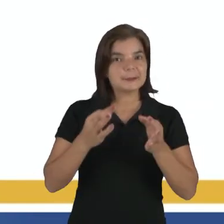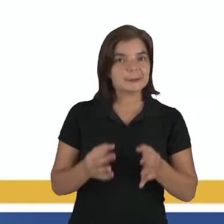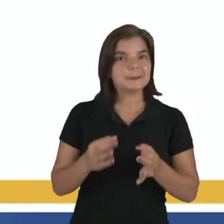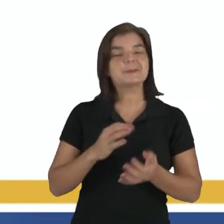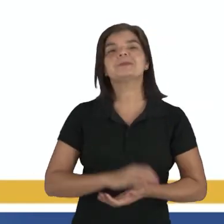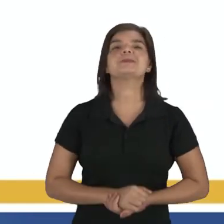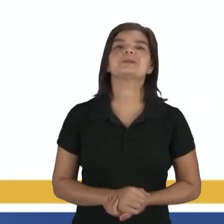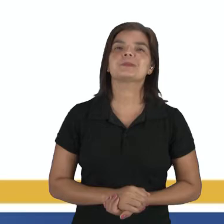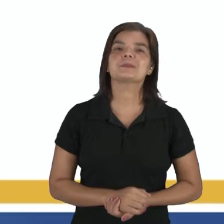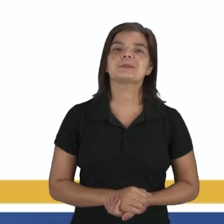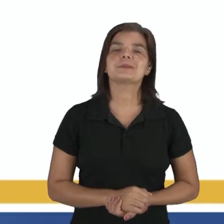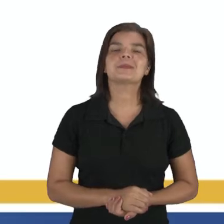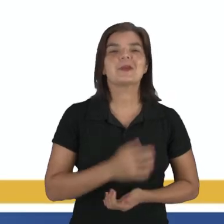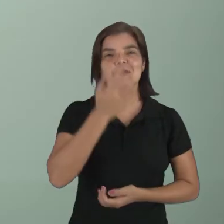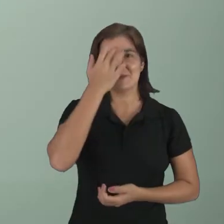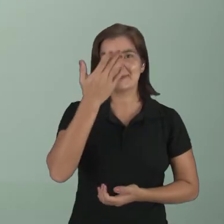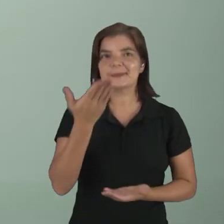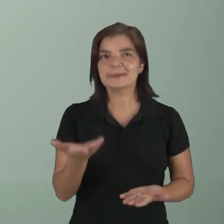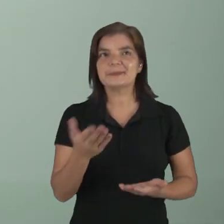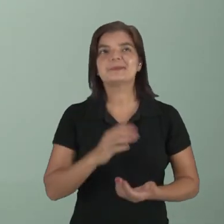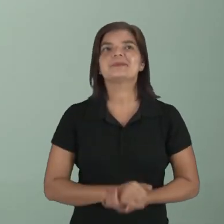Certinho, pessoal? Fácil, né?